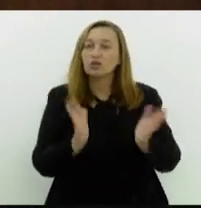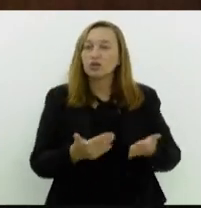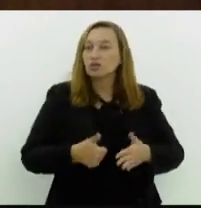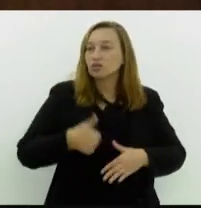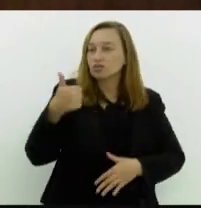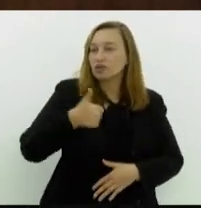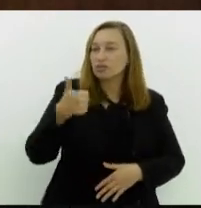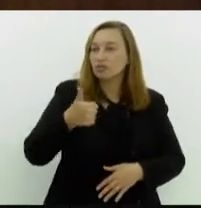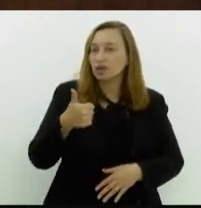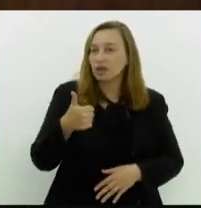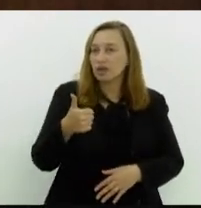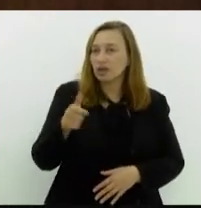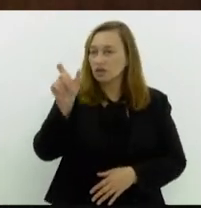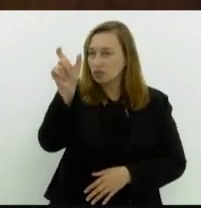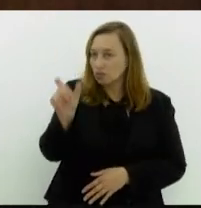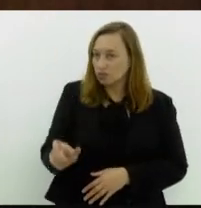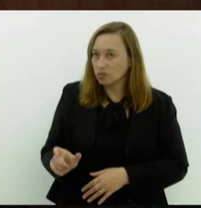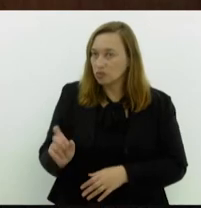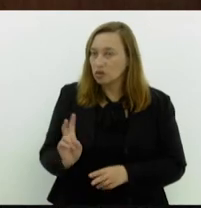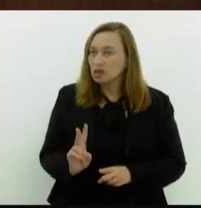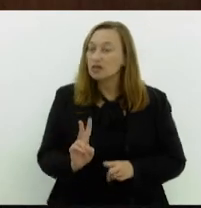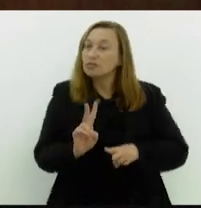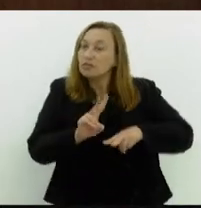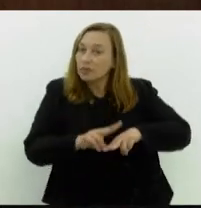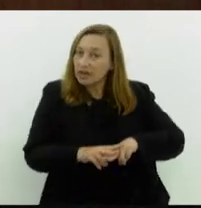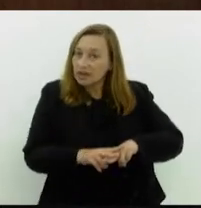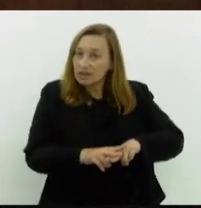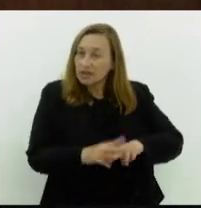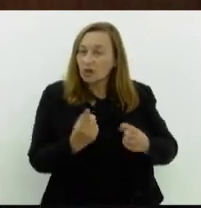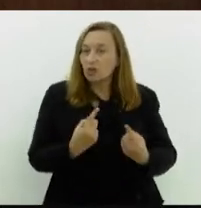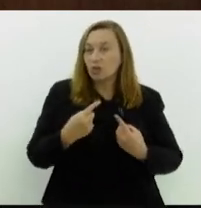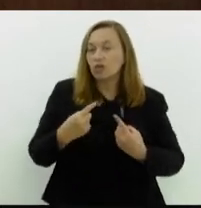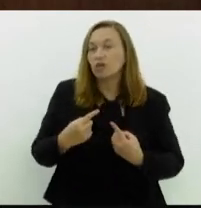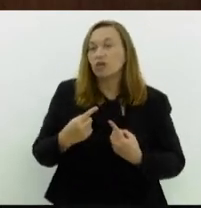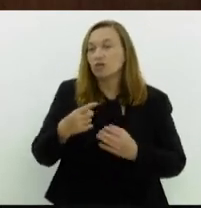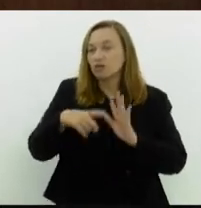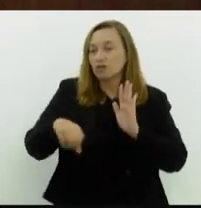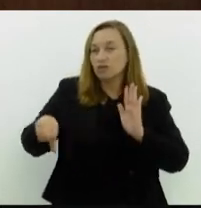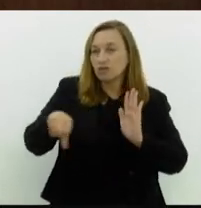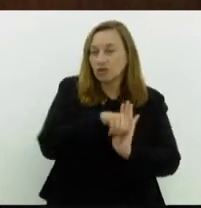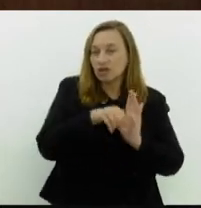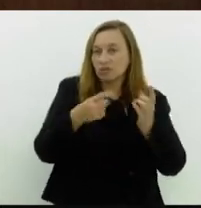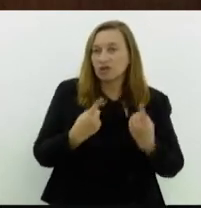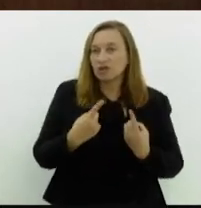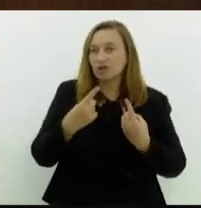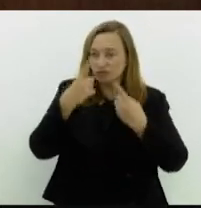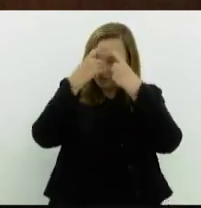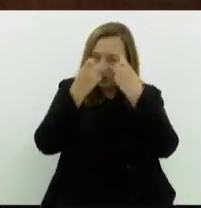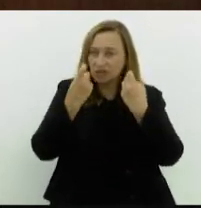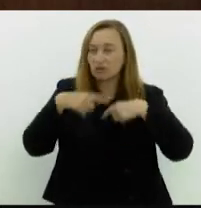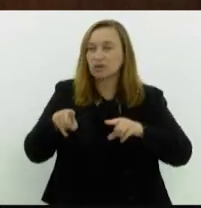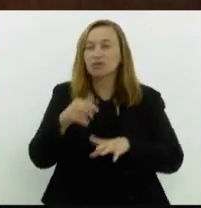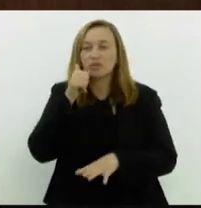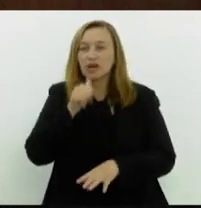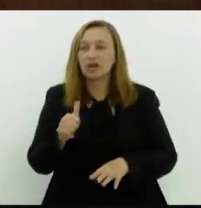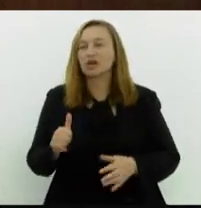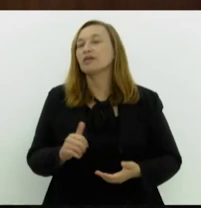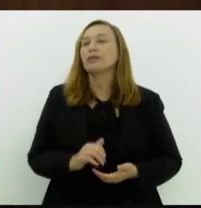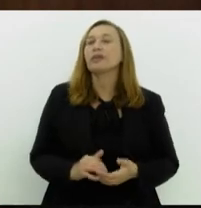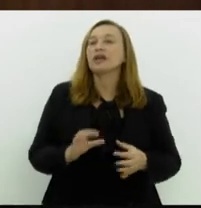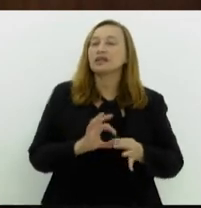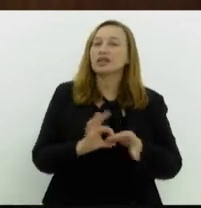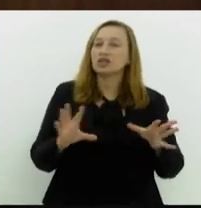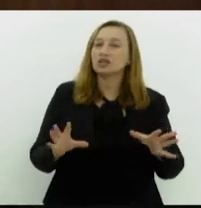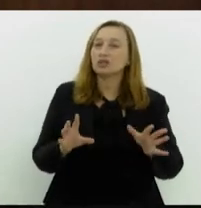primeiros criminosos políticos de violência política contra a mulher foi preso. Então, elogiar aí o trabalho e deixar que